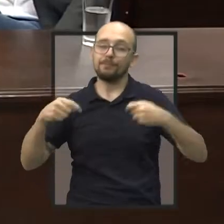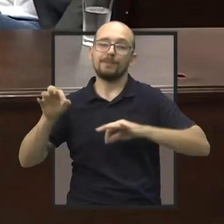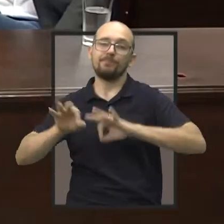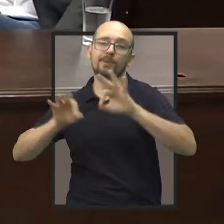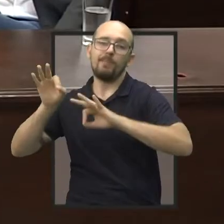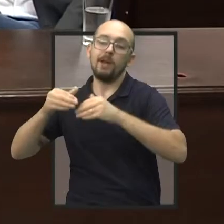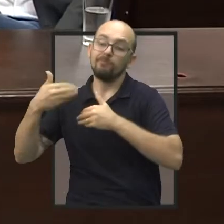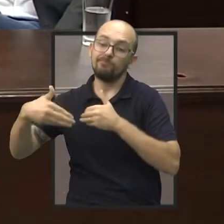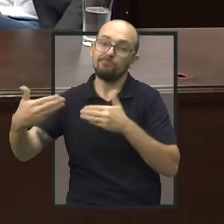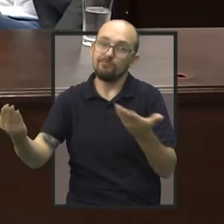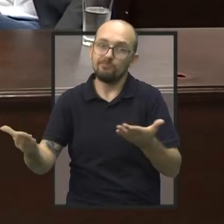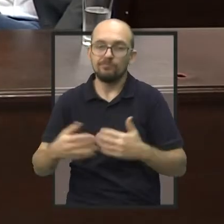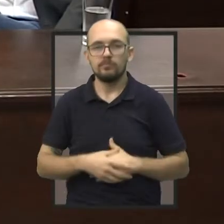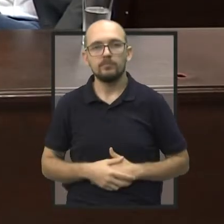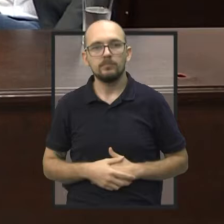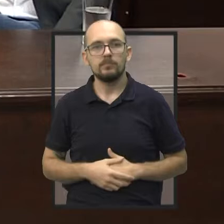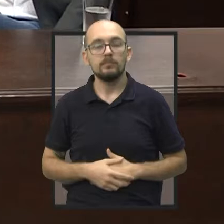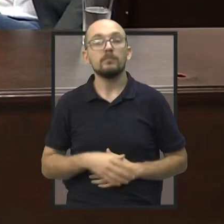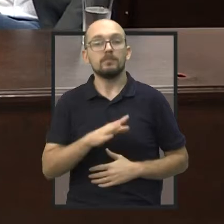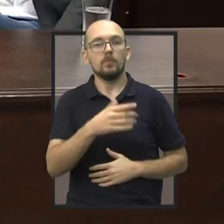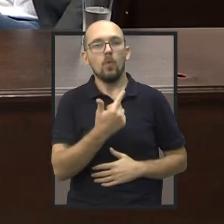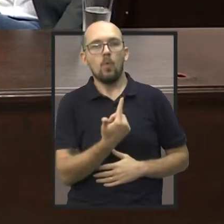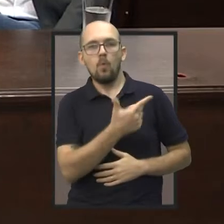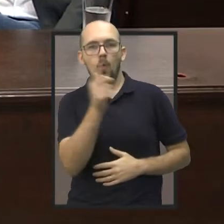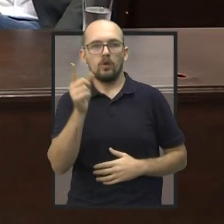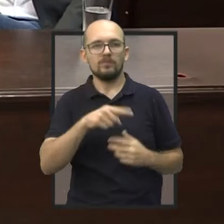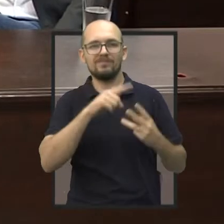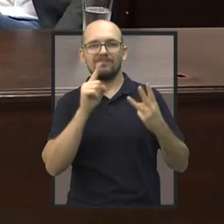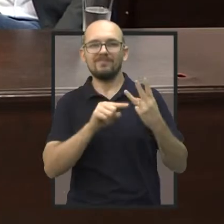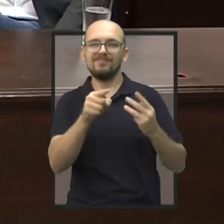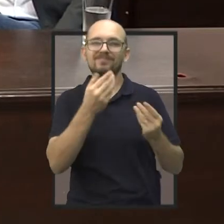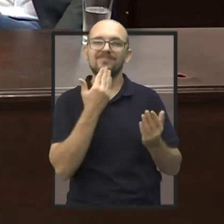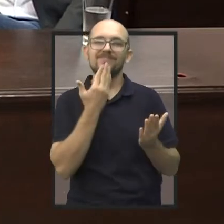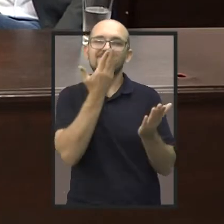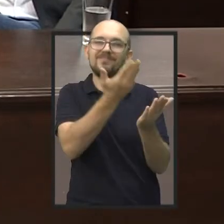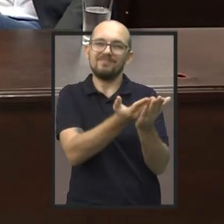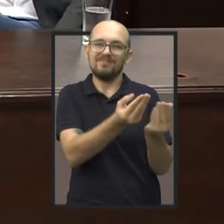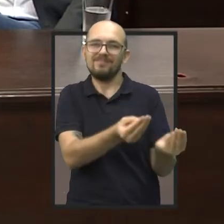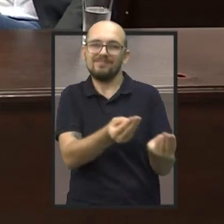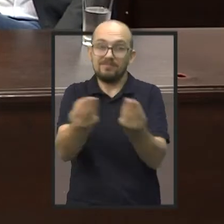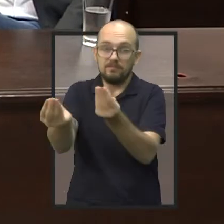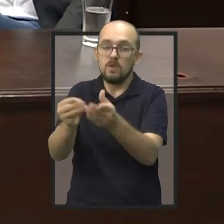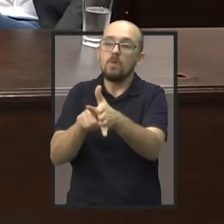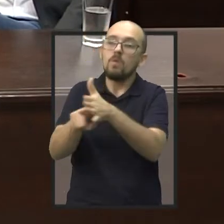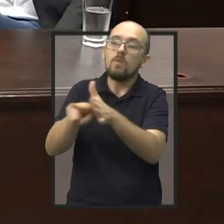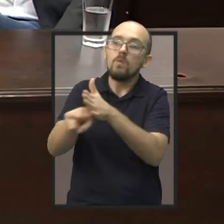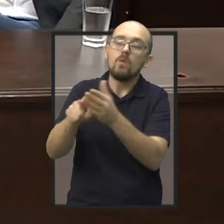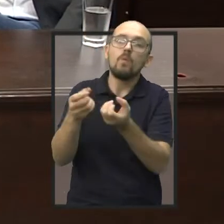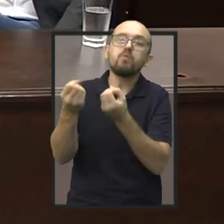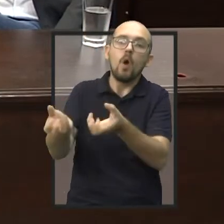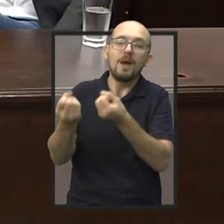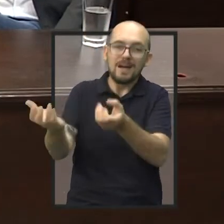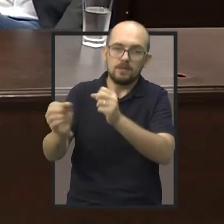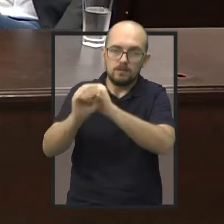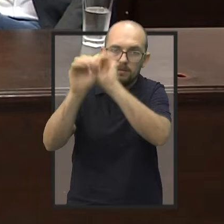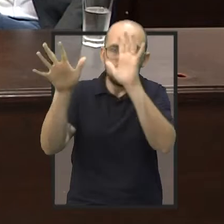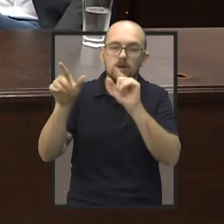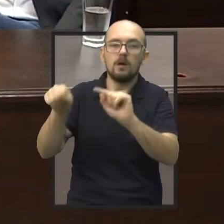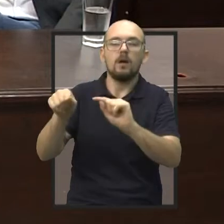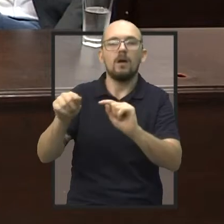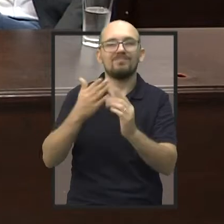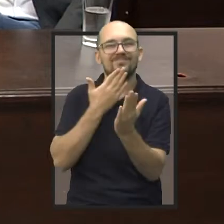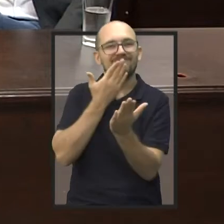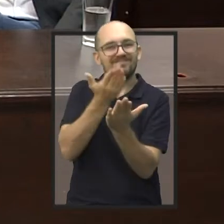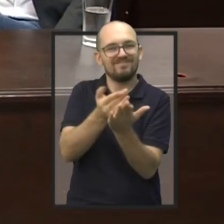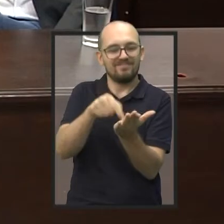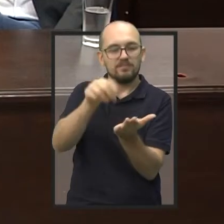outro requerimento do senhor que vai nesse sentido de pedir informações, transparência na aquisição, é o requerimento